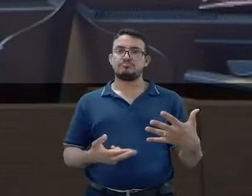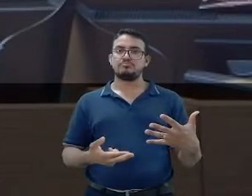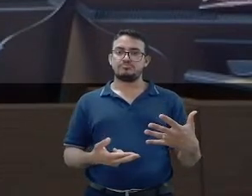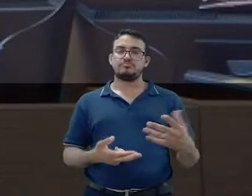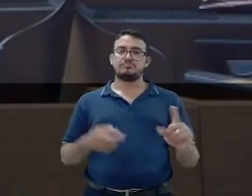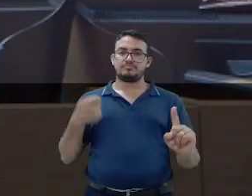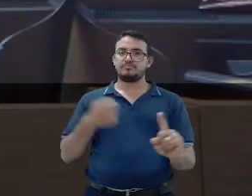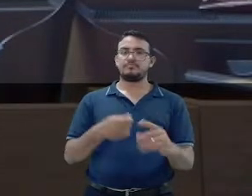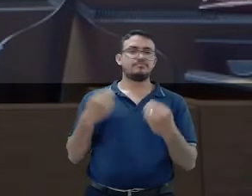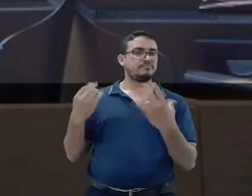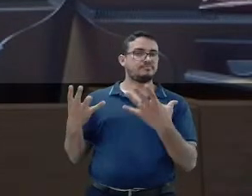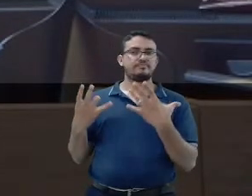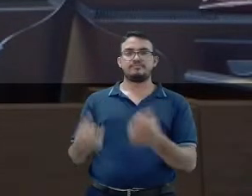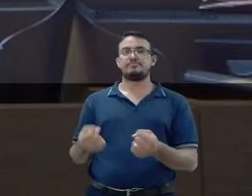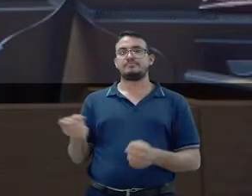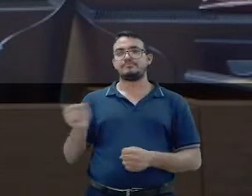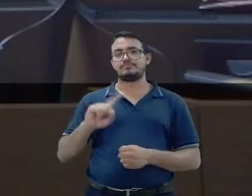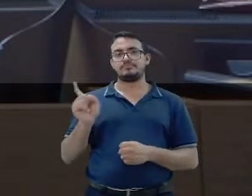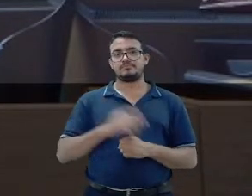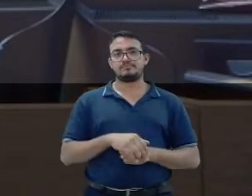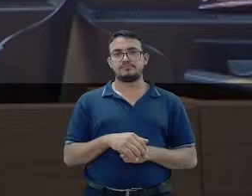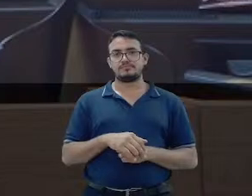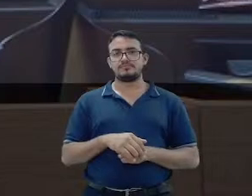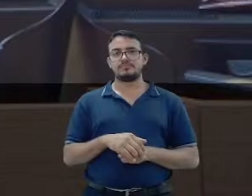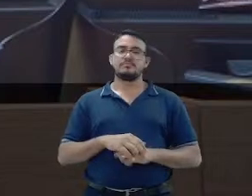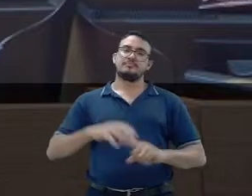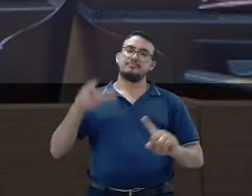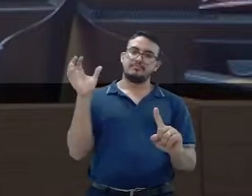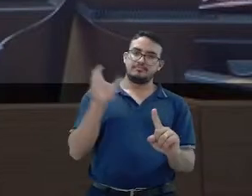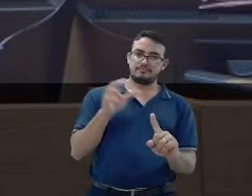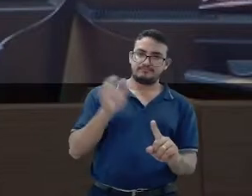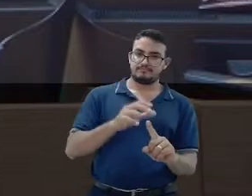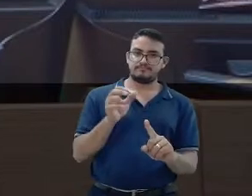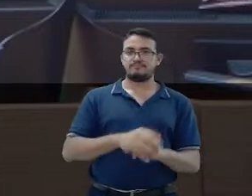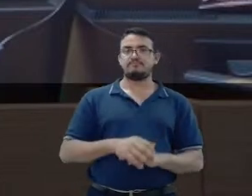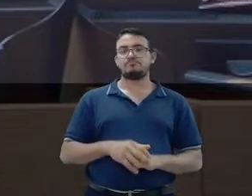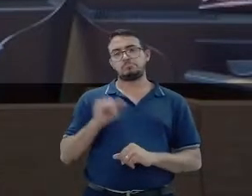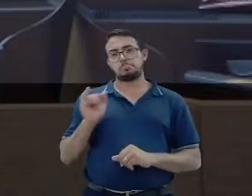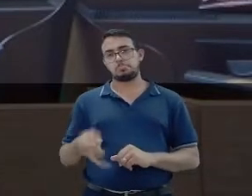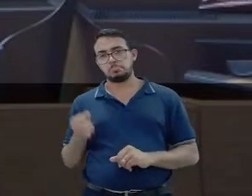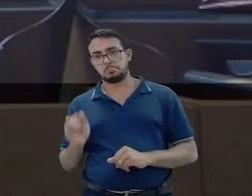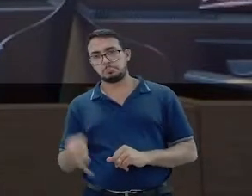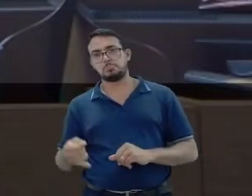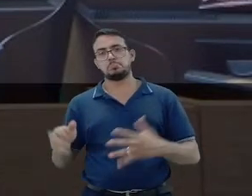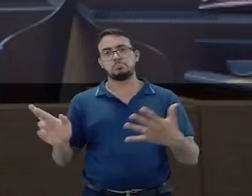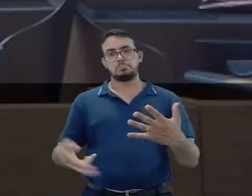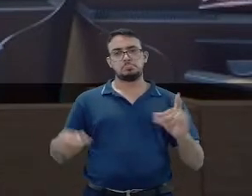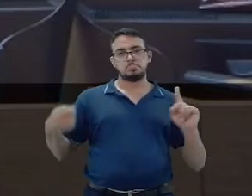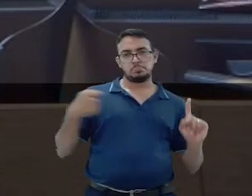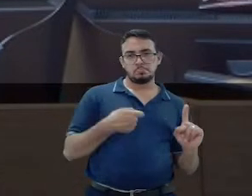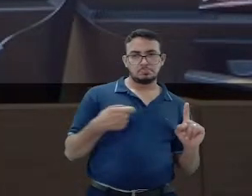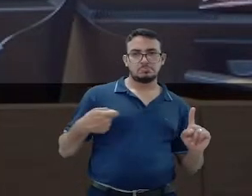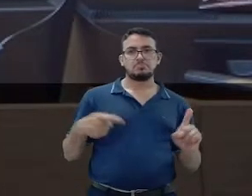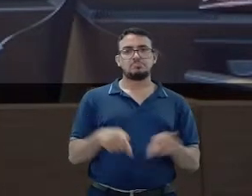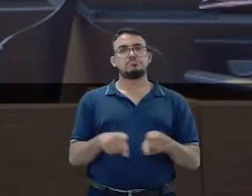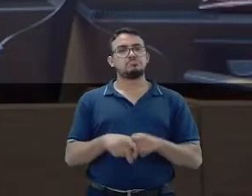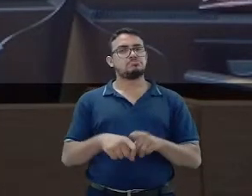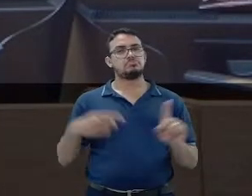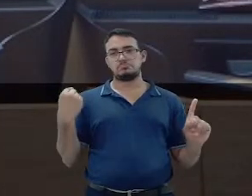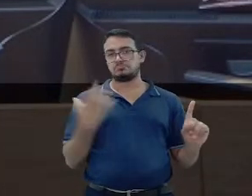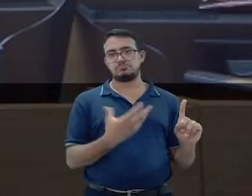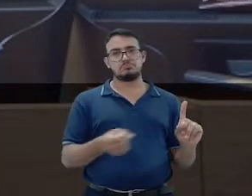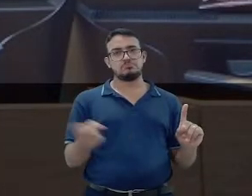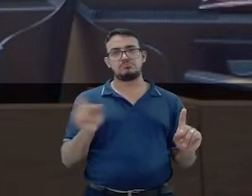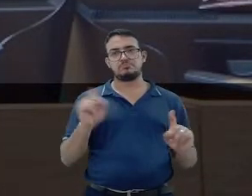de provimento. Dano moral, lucros cessantes, recurso da autora, também negativa de provimento.